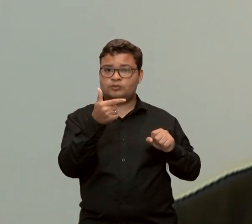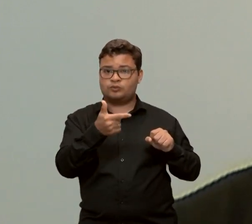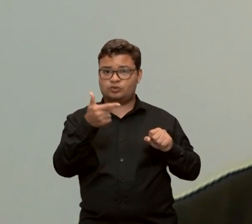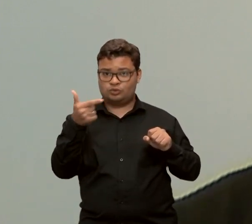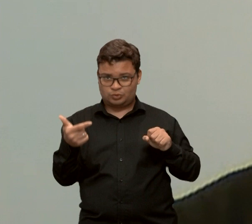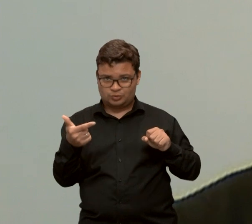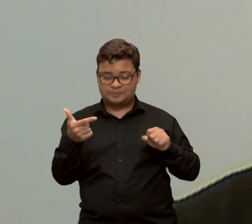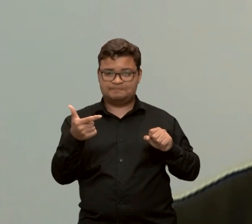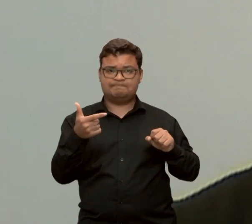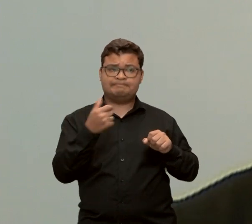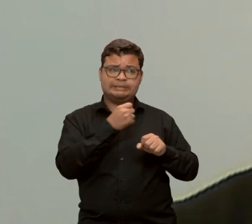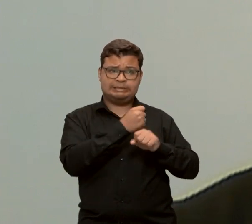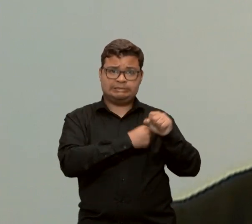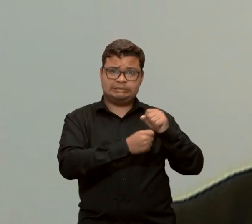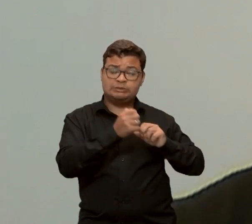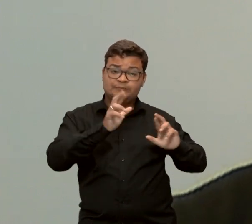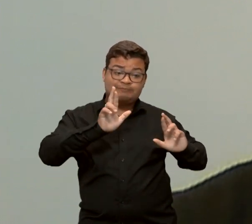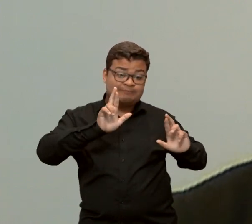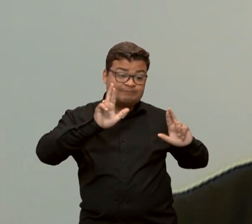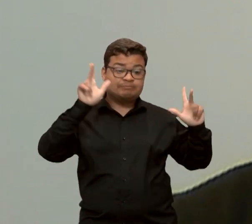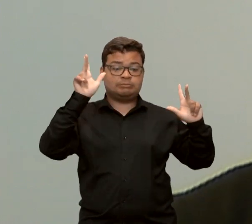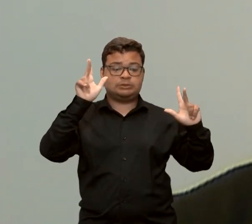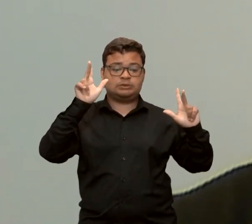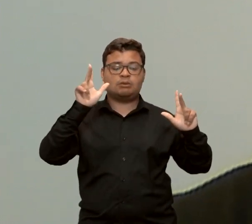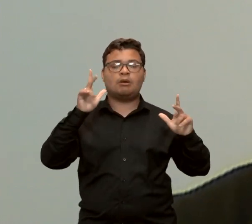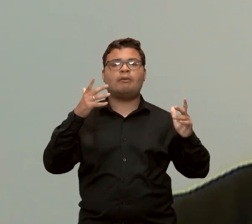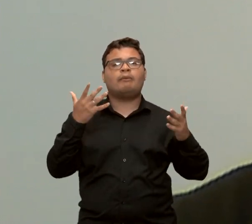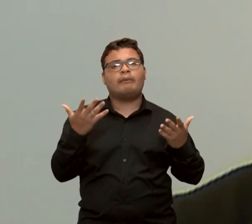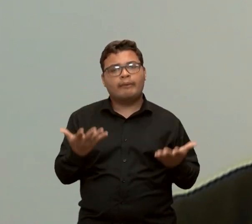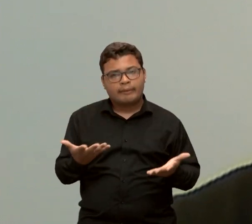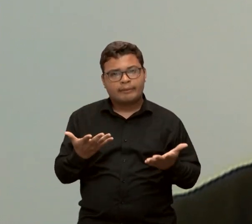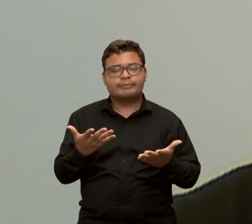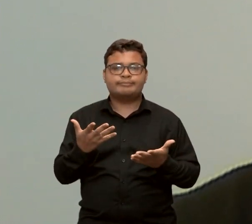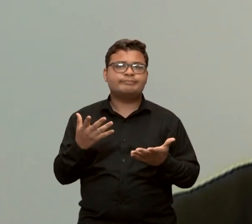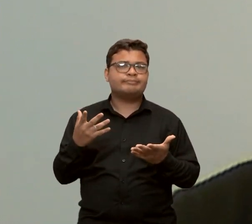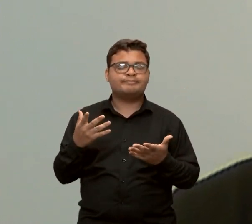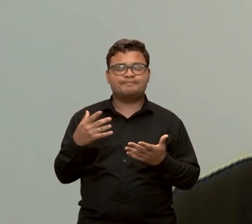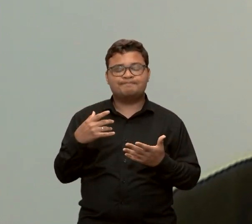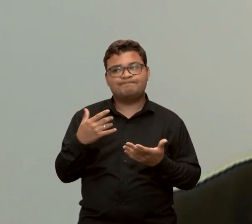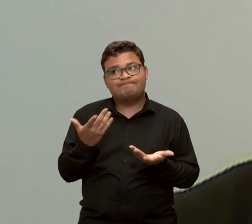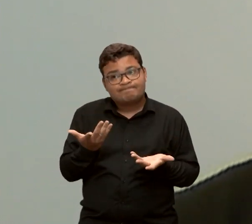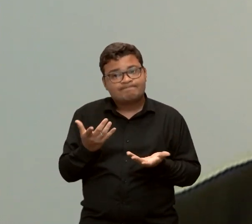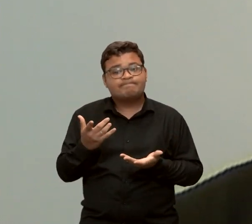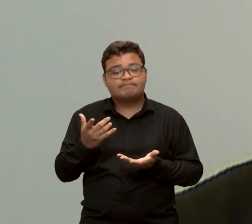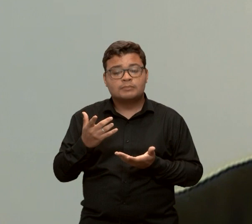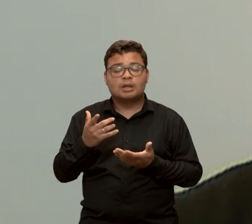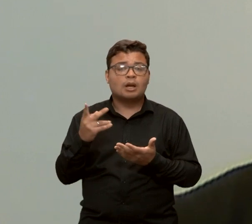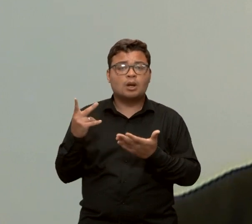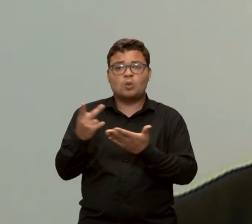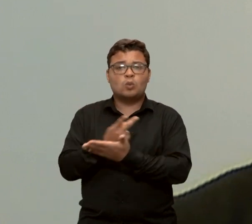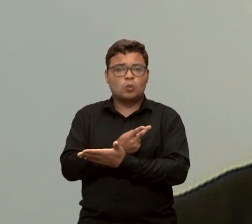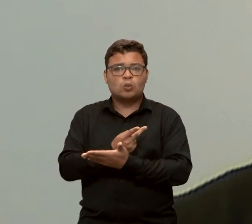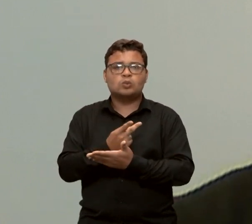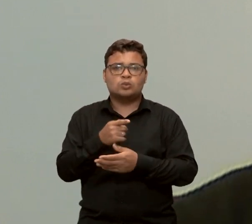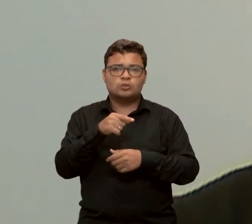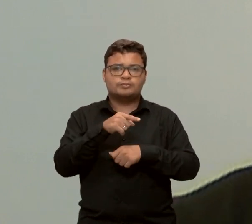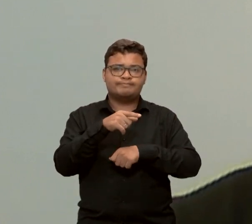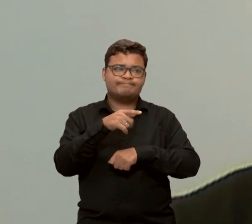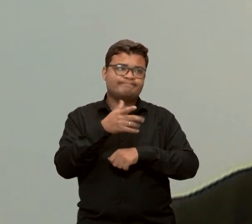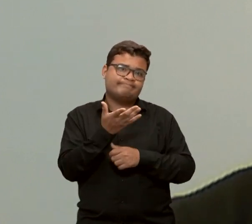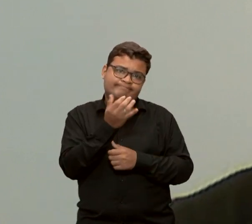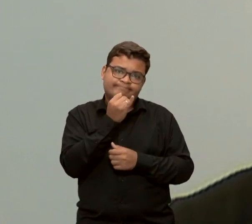você tem esse um ano atípico, como nós tivemos em 2021 e